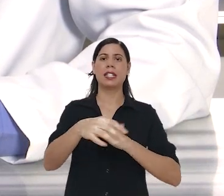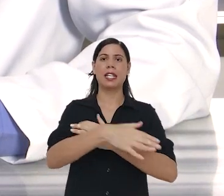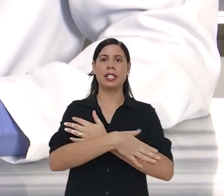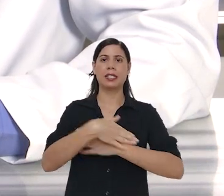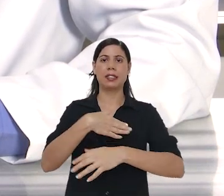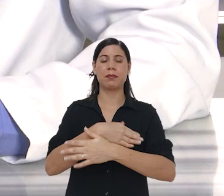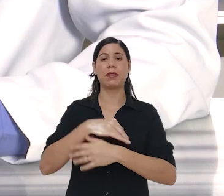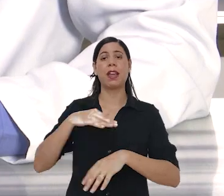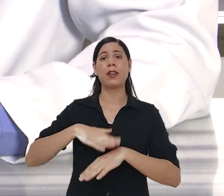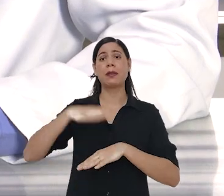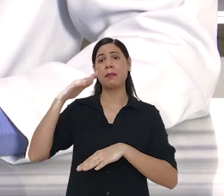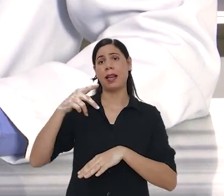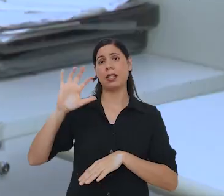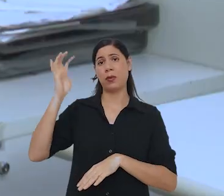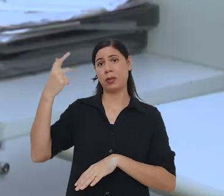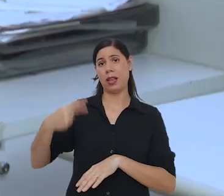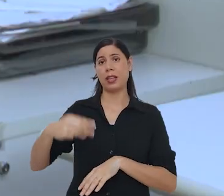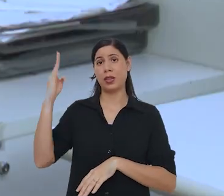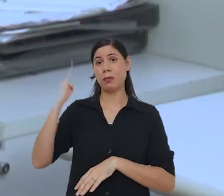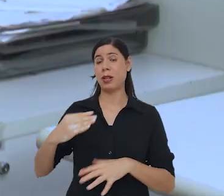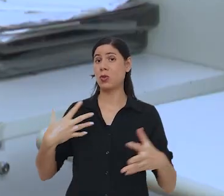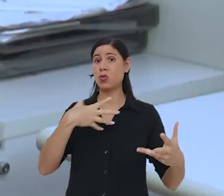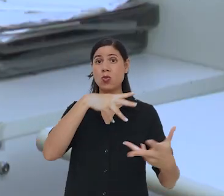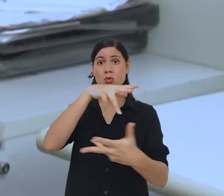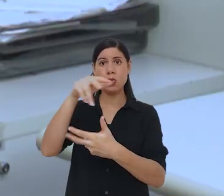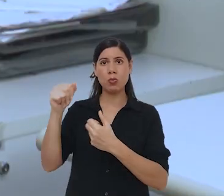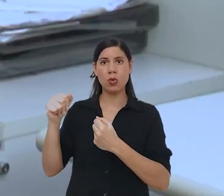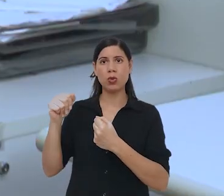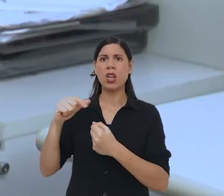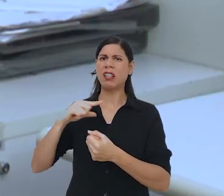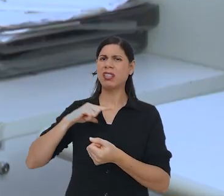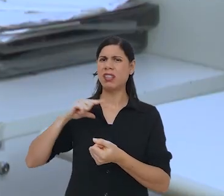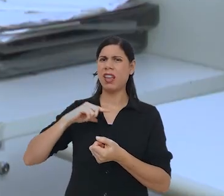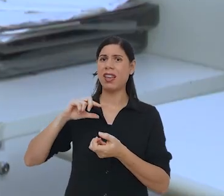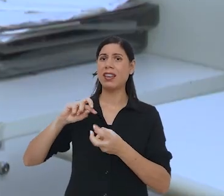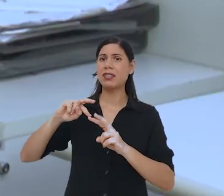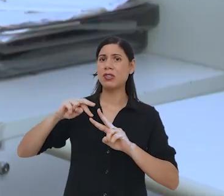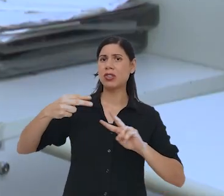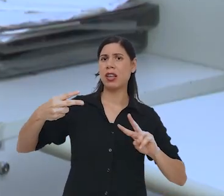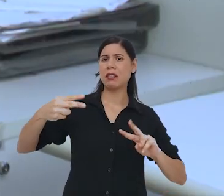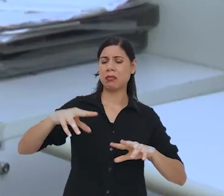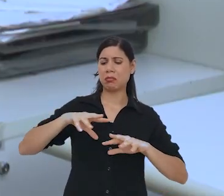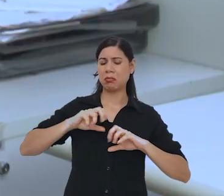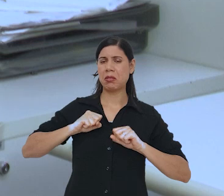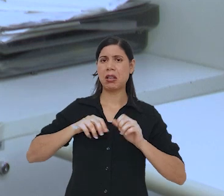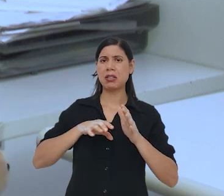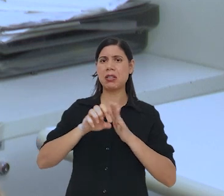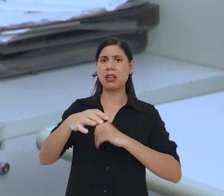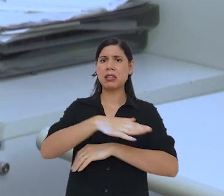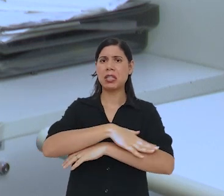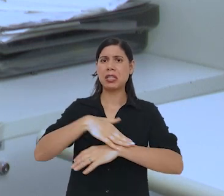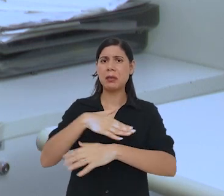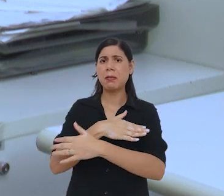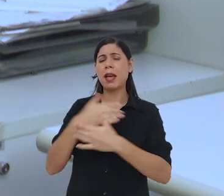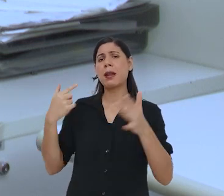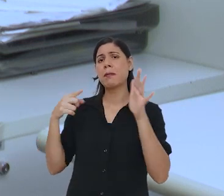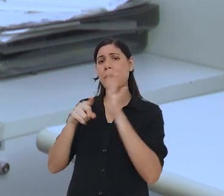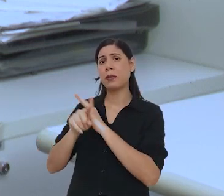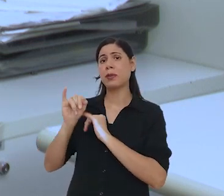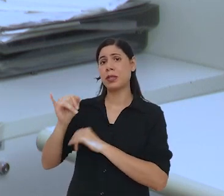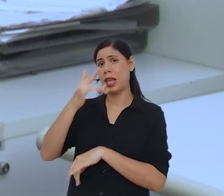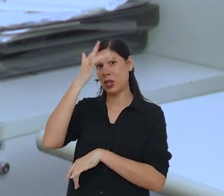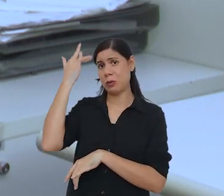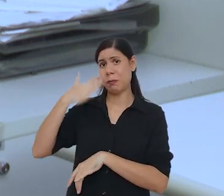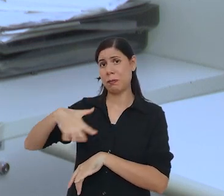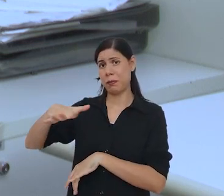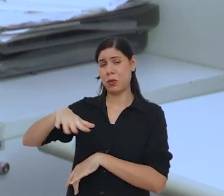mais prevalente no Brasil e no mundo todo. Existe predisposição genética para justificar o câncer de pele? Eu aproveito para perguntar se as pessoas